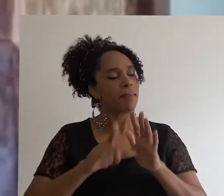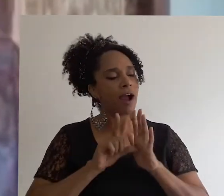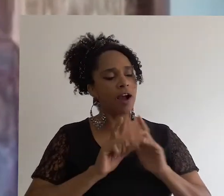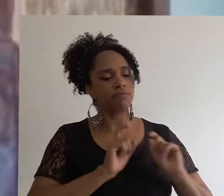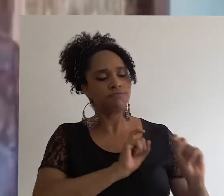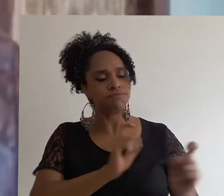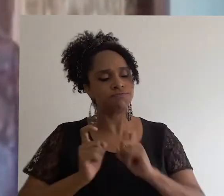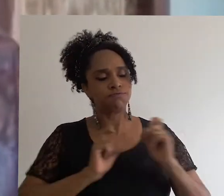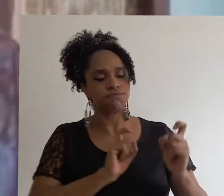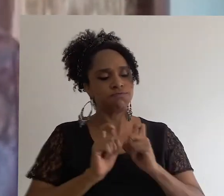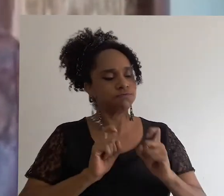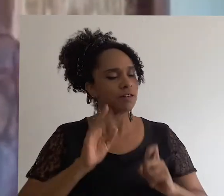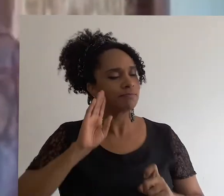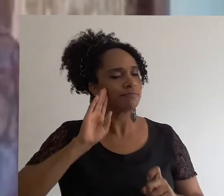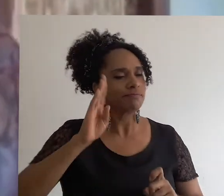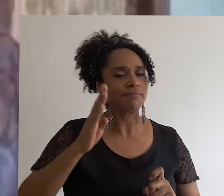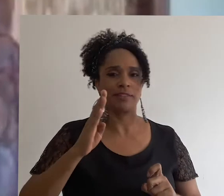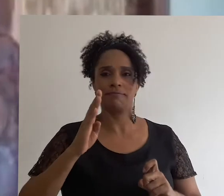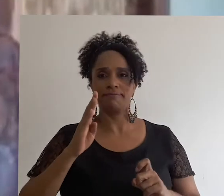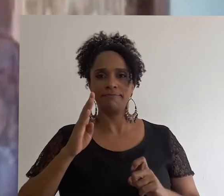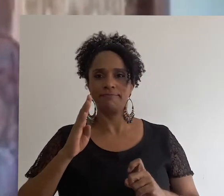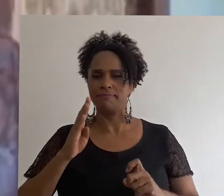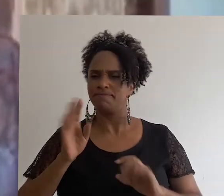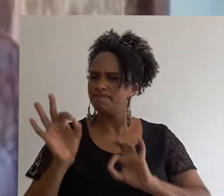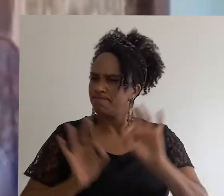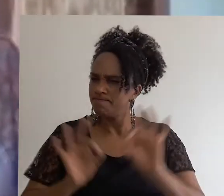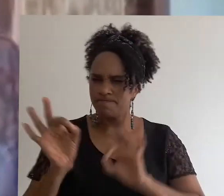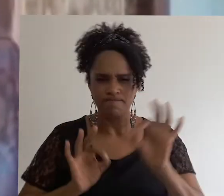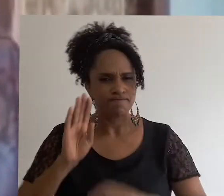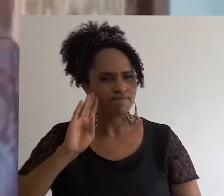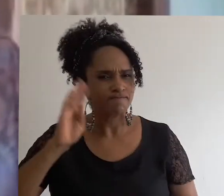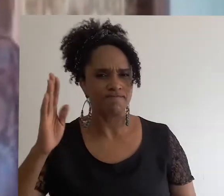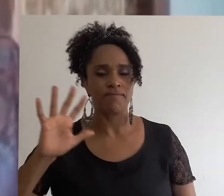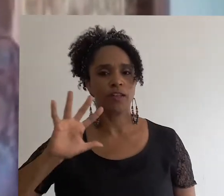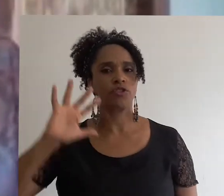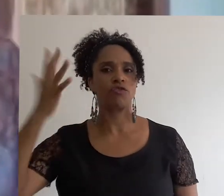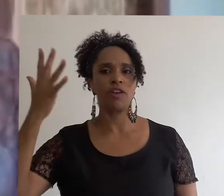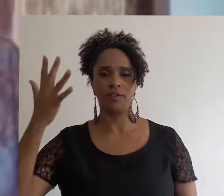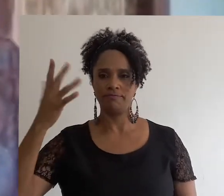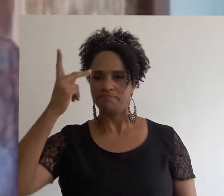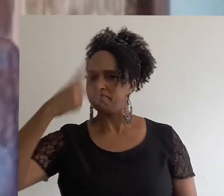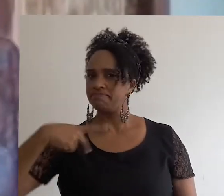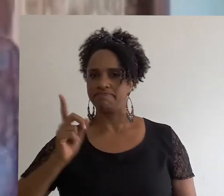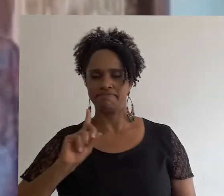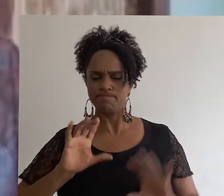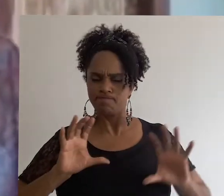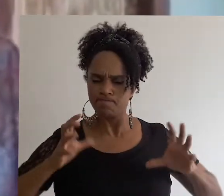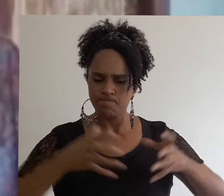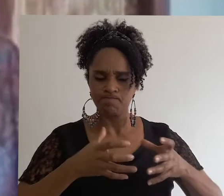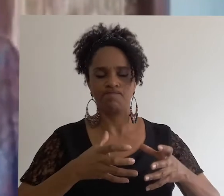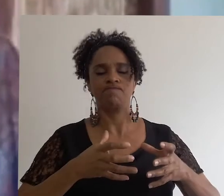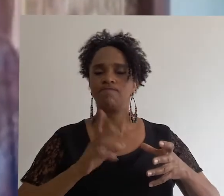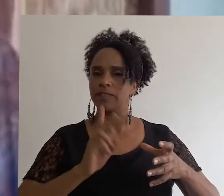deu uma segurança política e administrativa muito grande na tomada de decisões e na implementação dessas